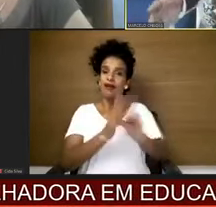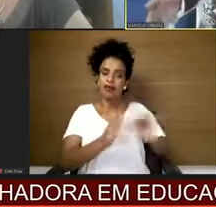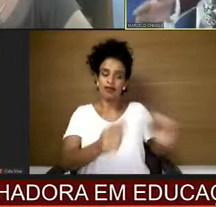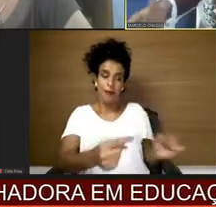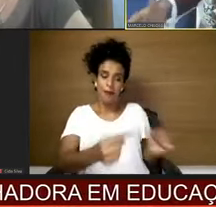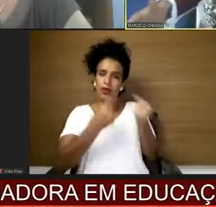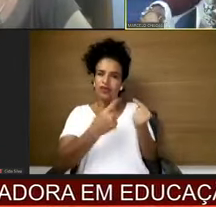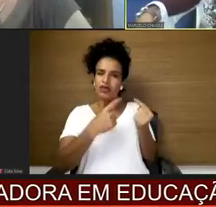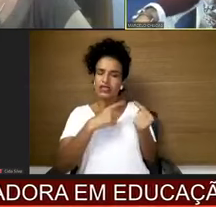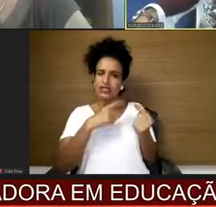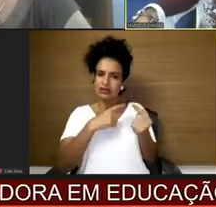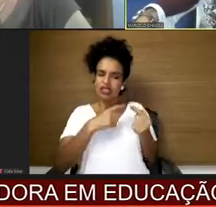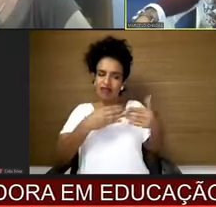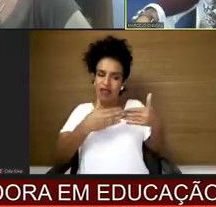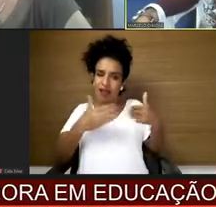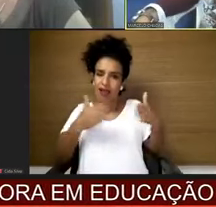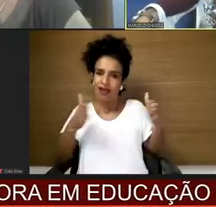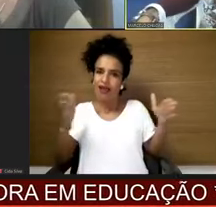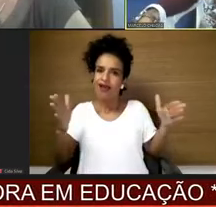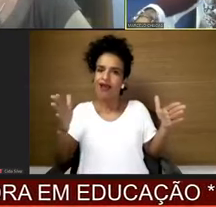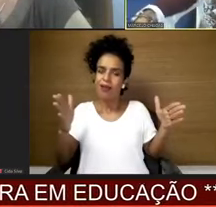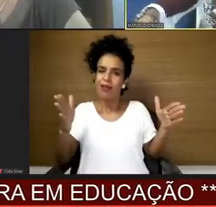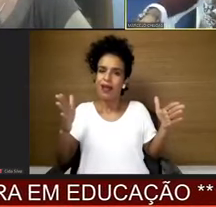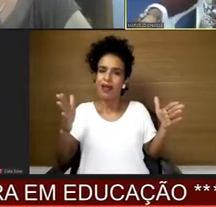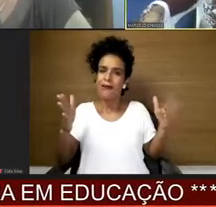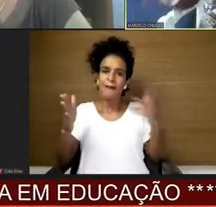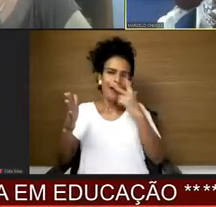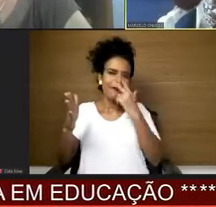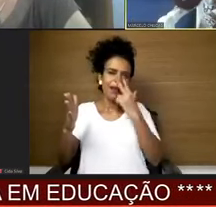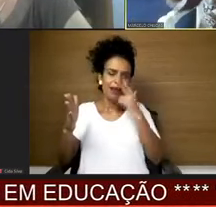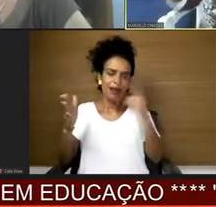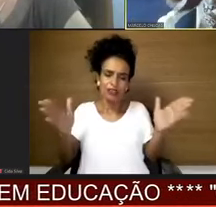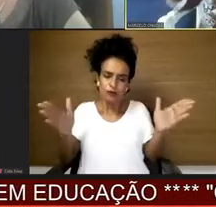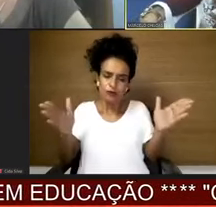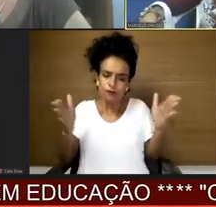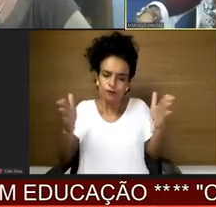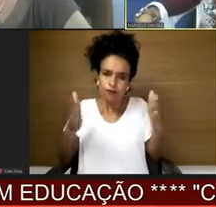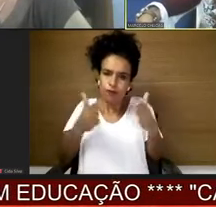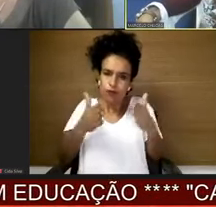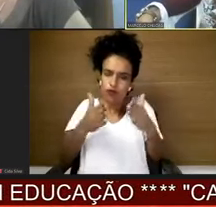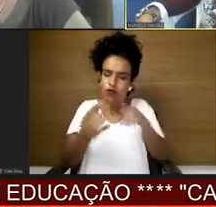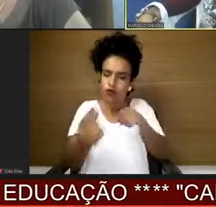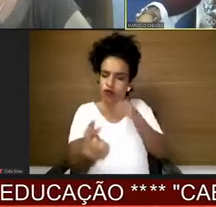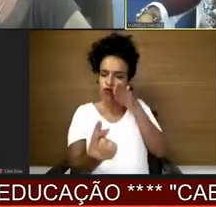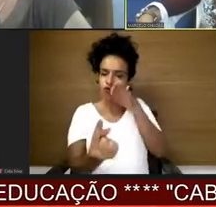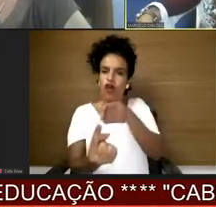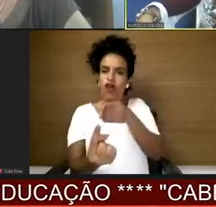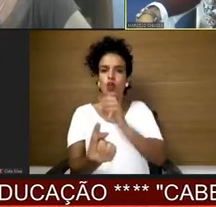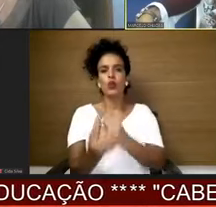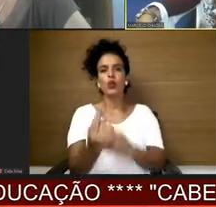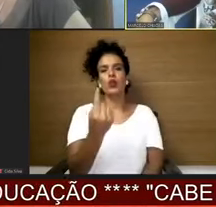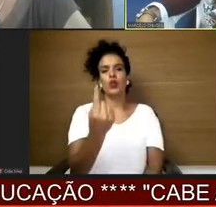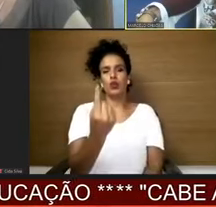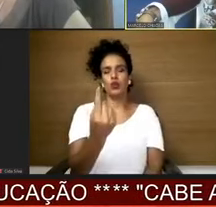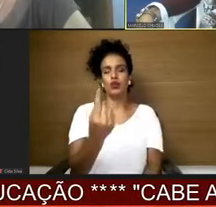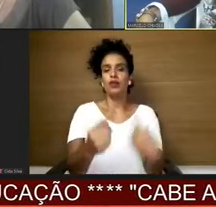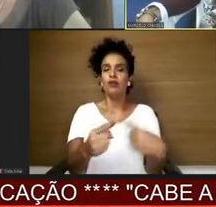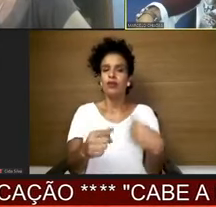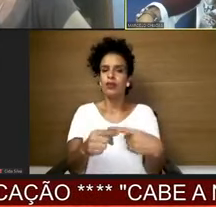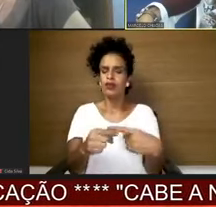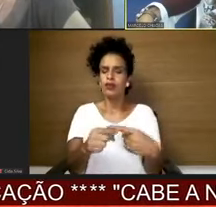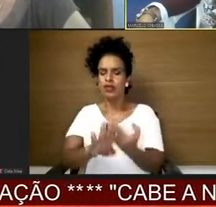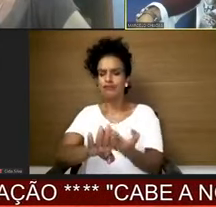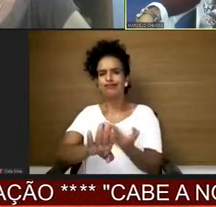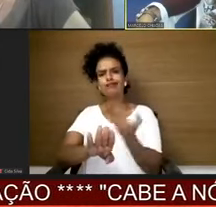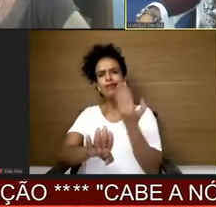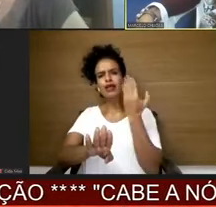ela remete para uma questão muito latente. Num passado muito recente, Fátima, eu acho, eu tenho certeza que se